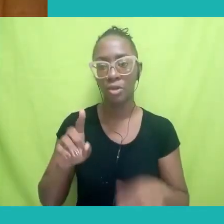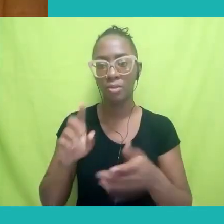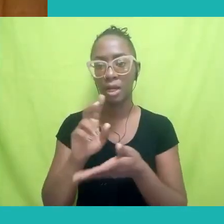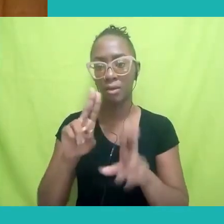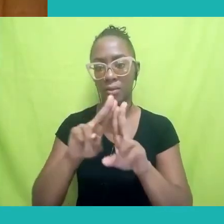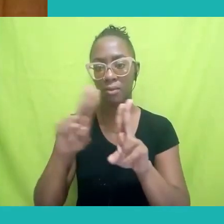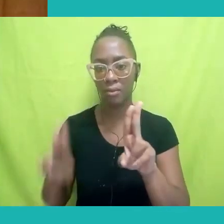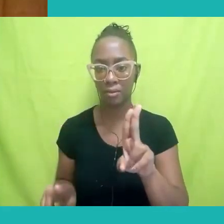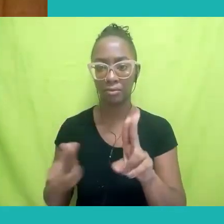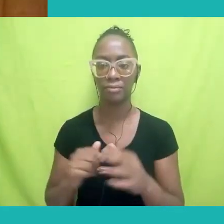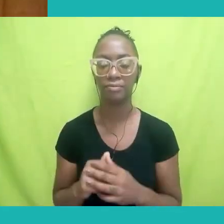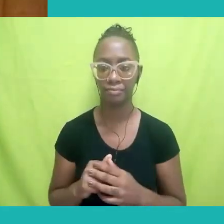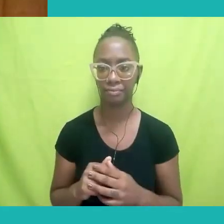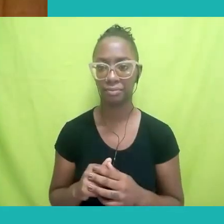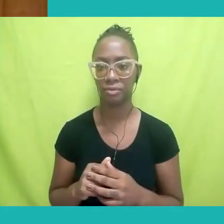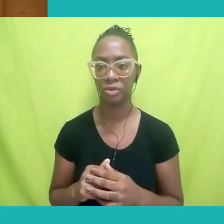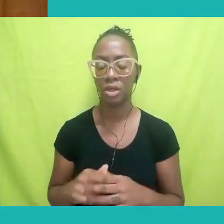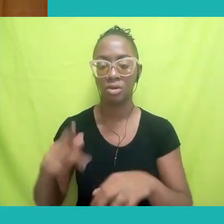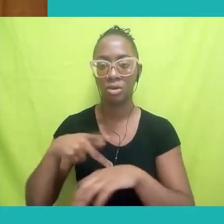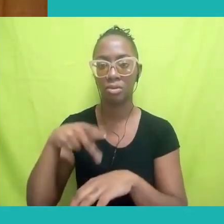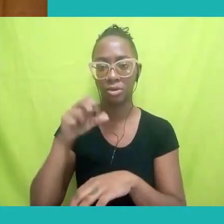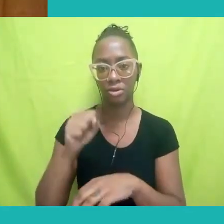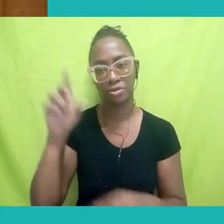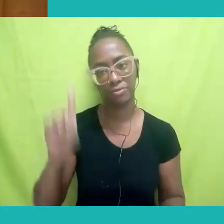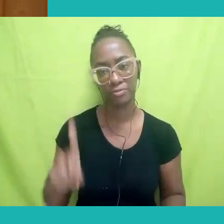Janeiro, no programa de pós-graduação em Direito.